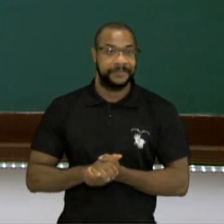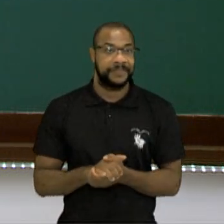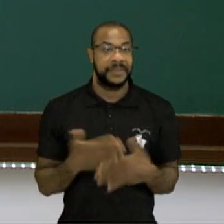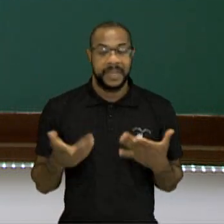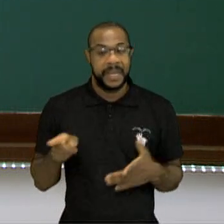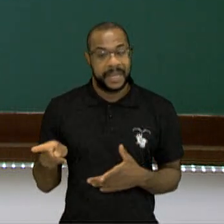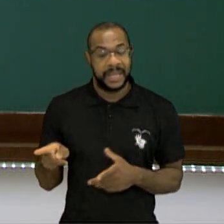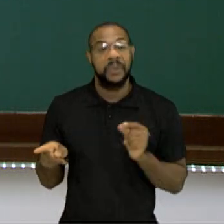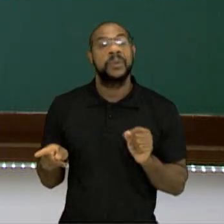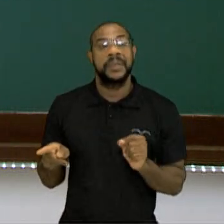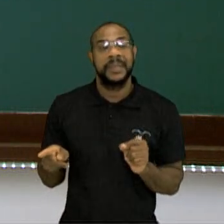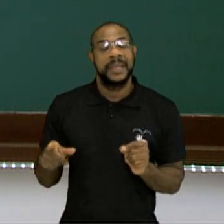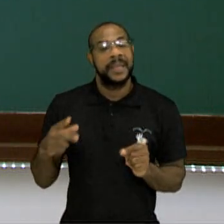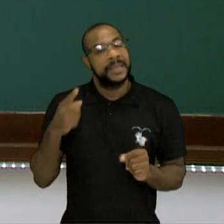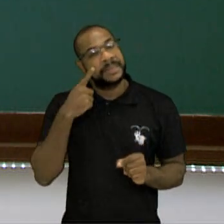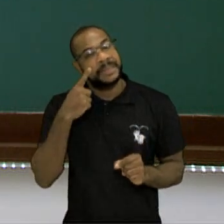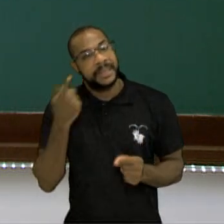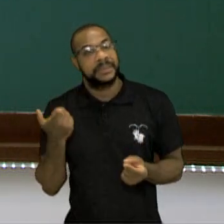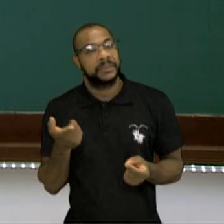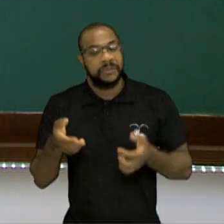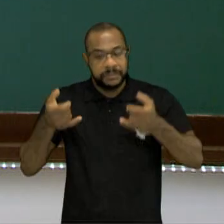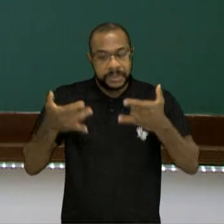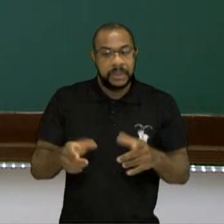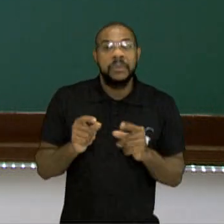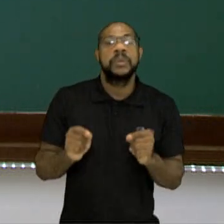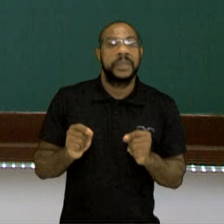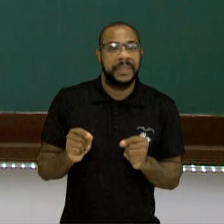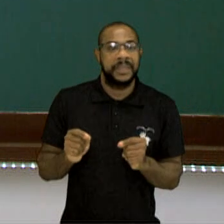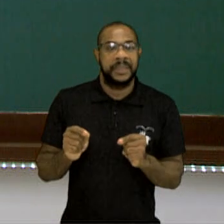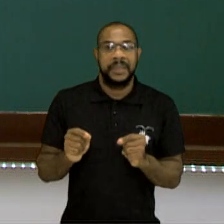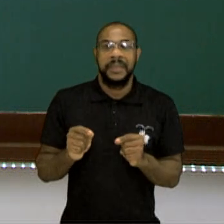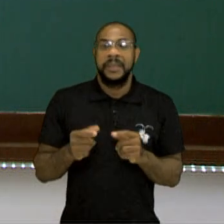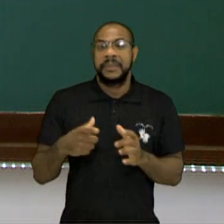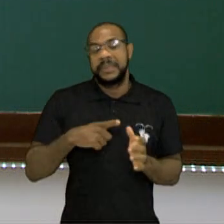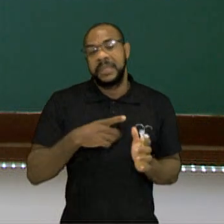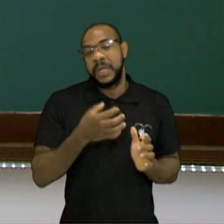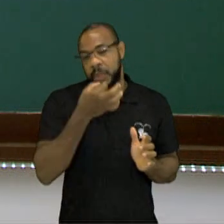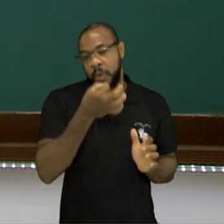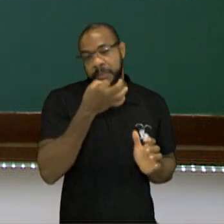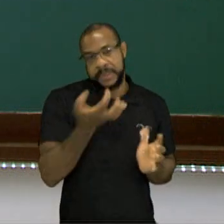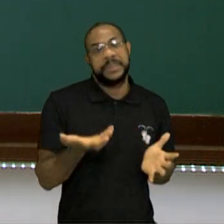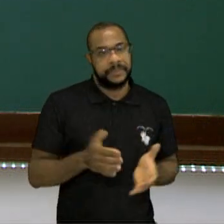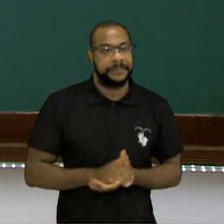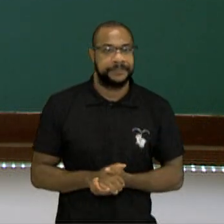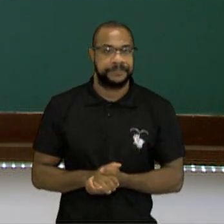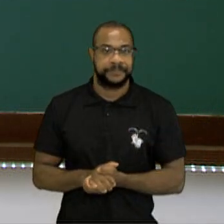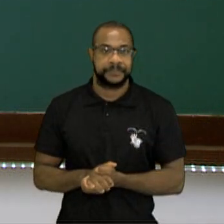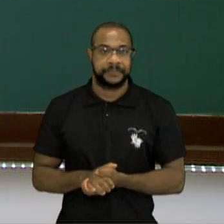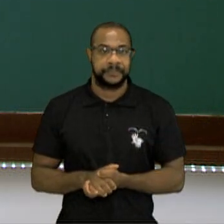ela também tenta sustentar a sua posição lá no início da sua carta.